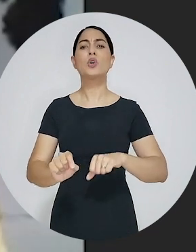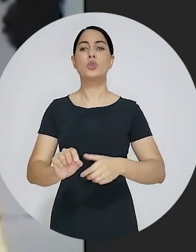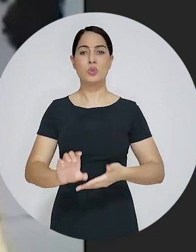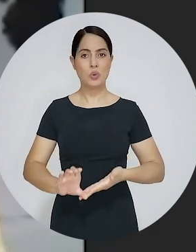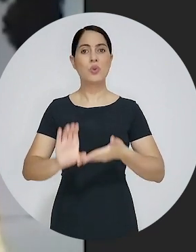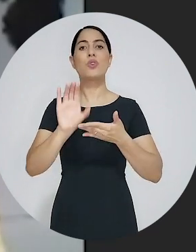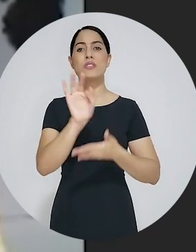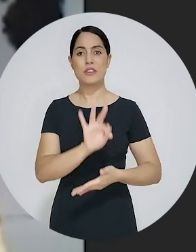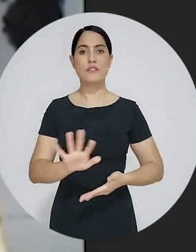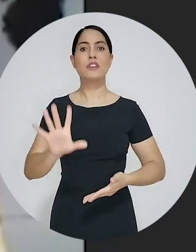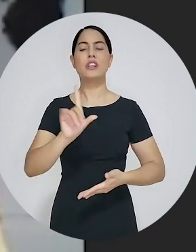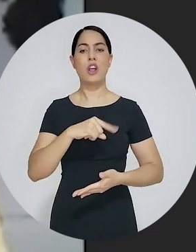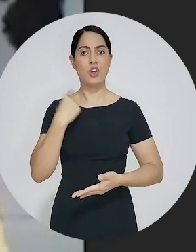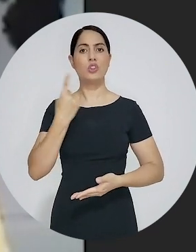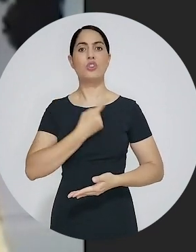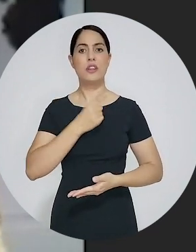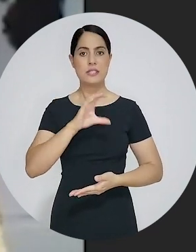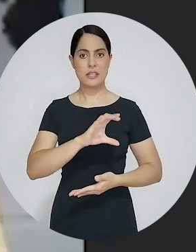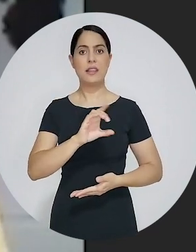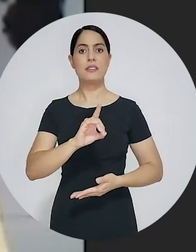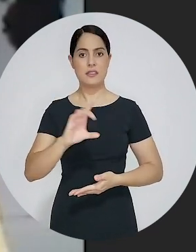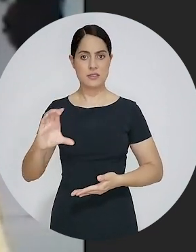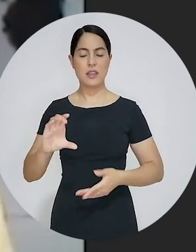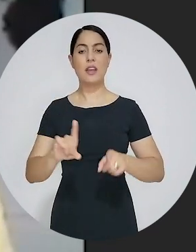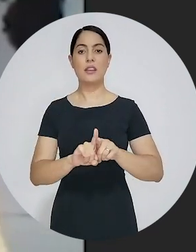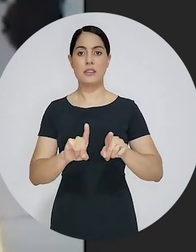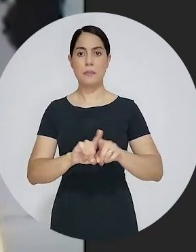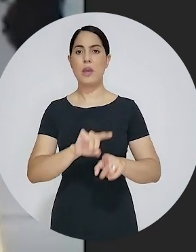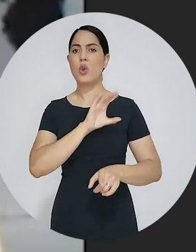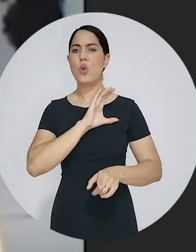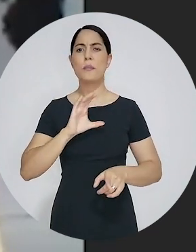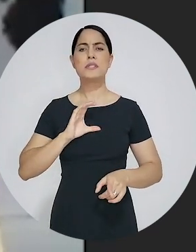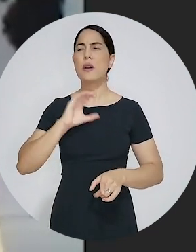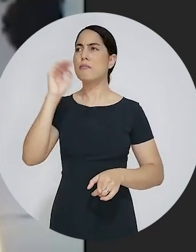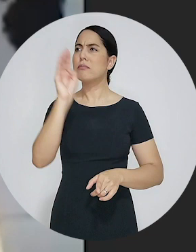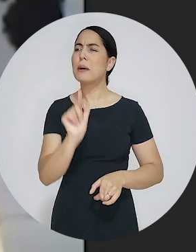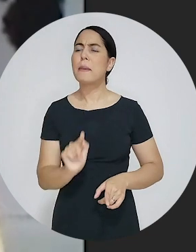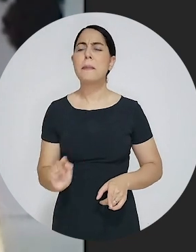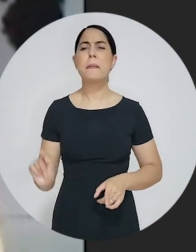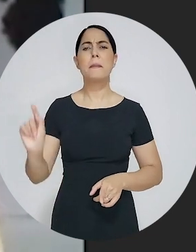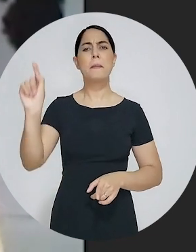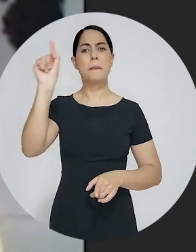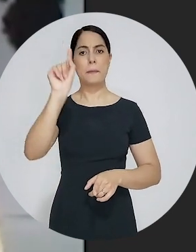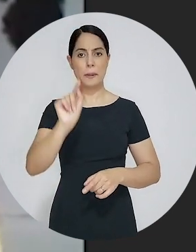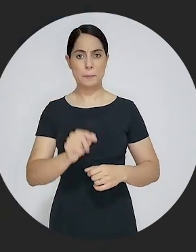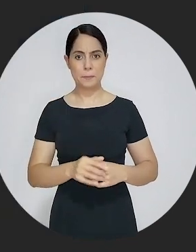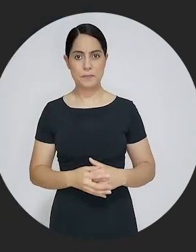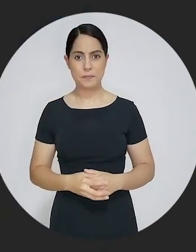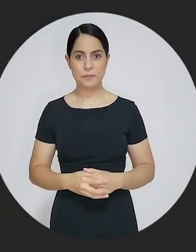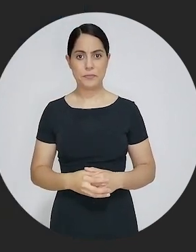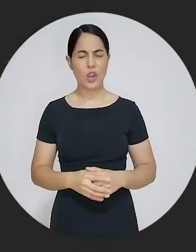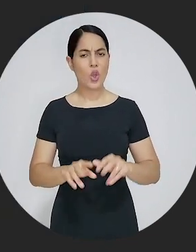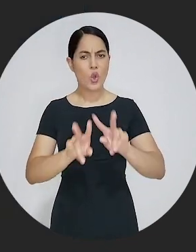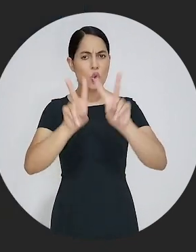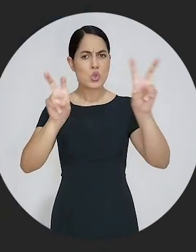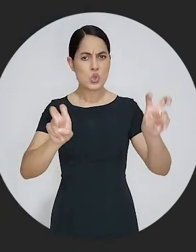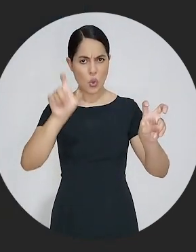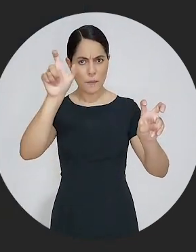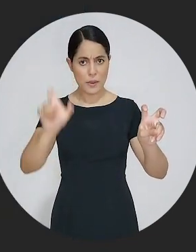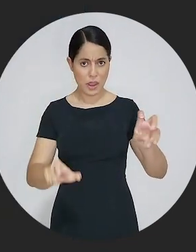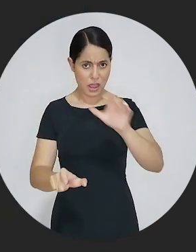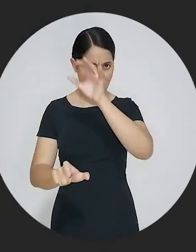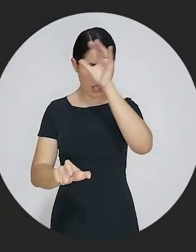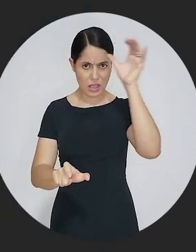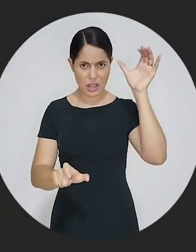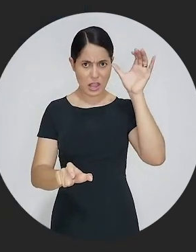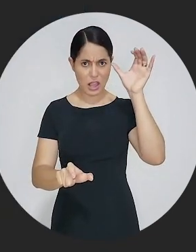defesa do consumidor do Conselho Federal, a CEDC e as comissões das seccionais por todo o Brasil. Falar de consumidor